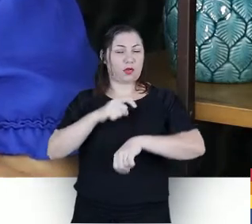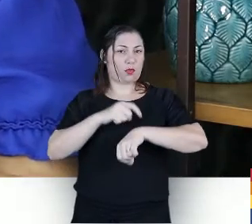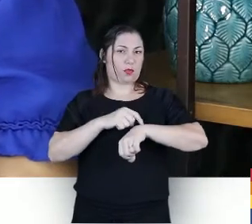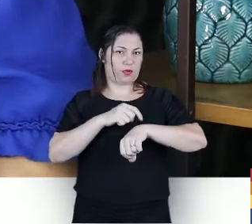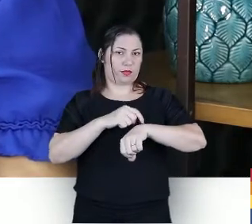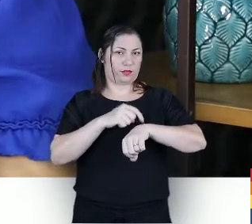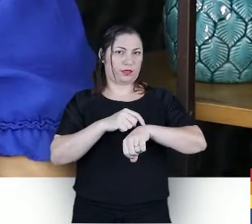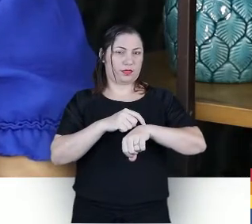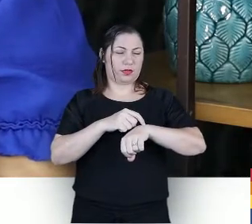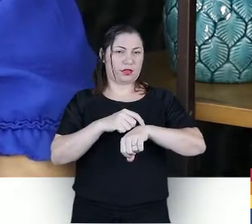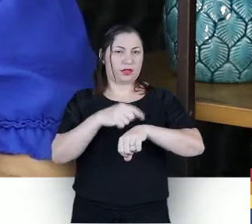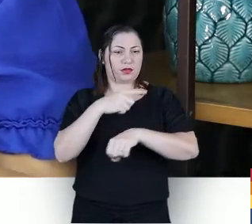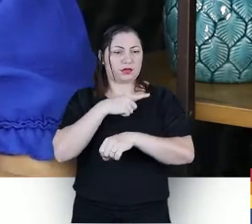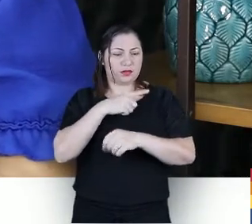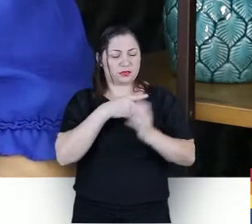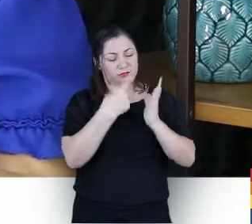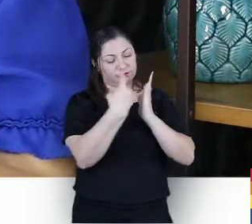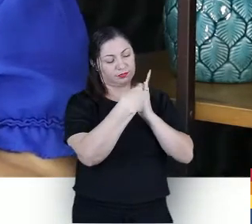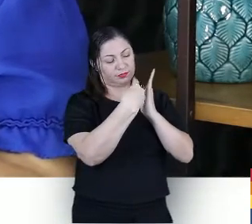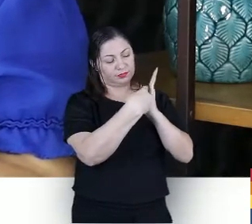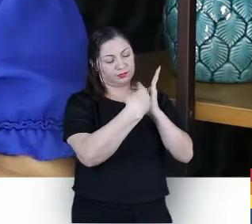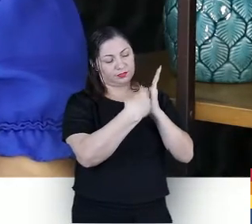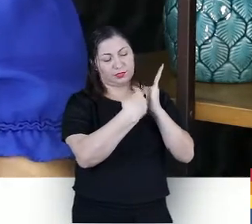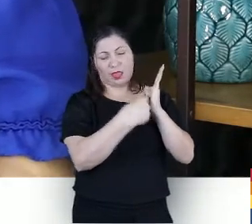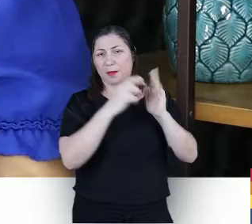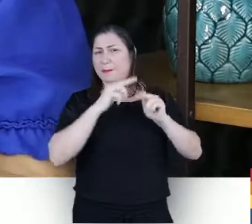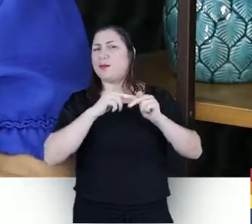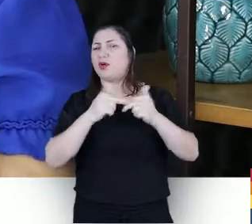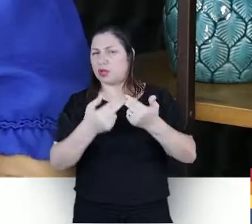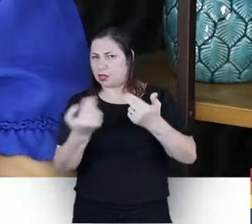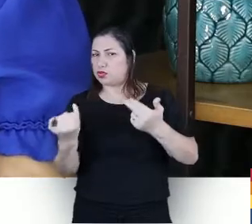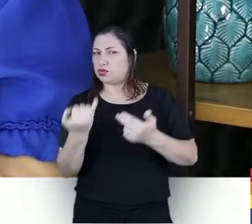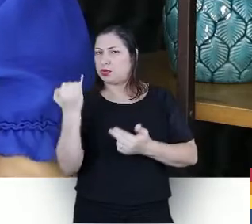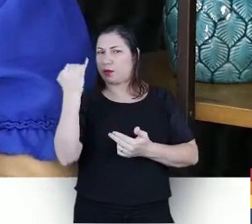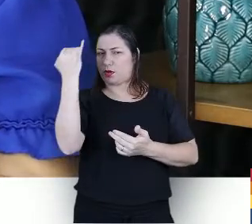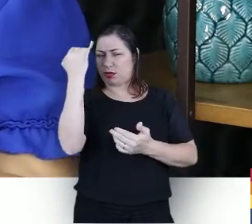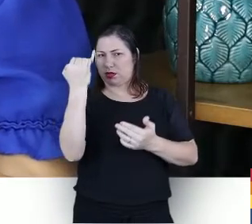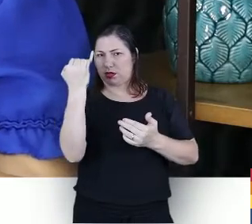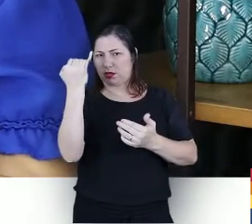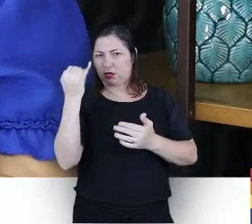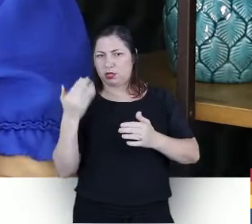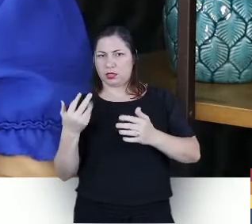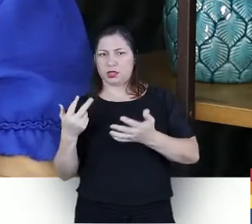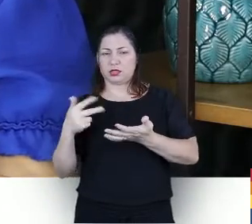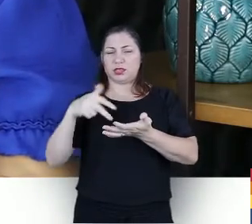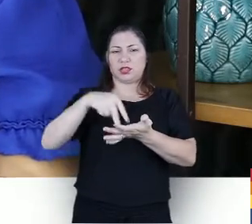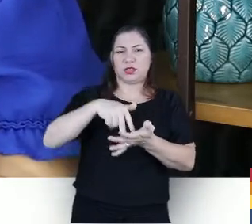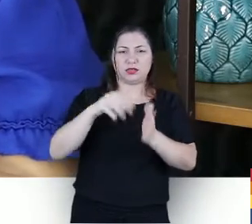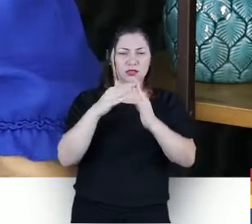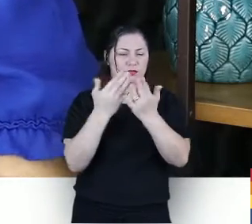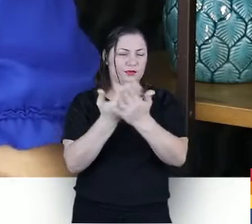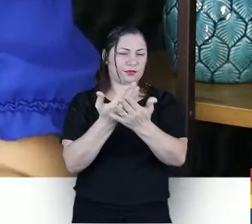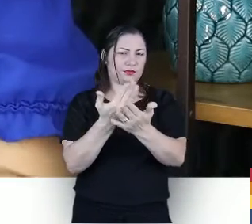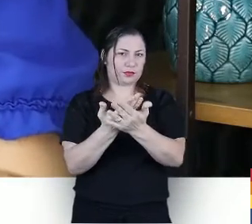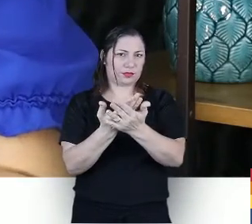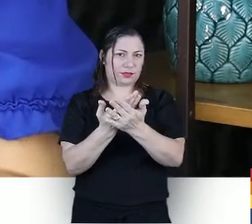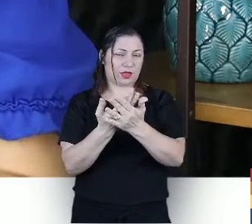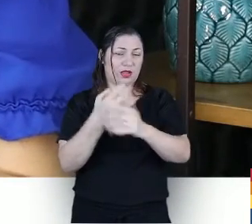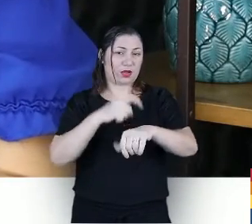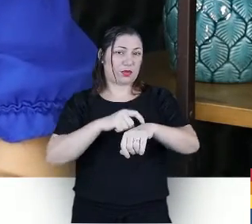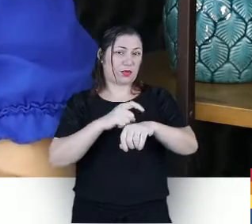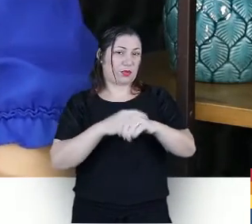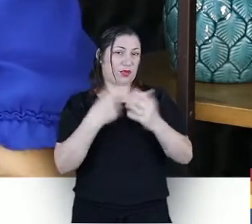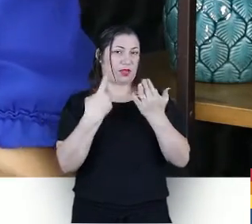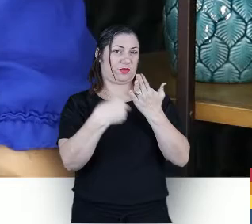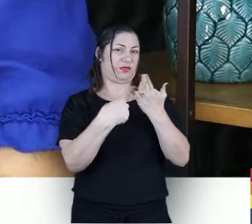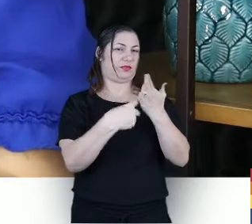planejamento de áreas. E também de conversar com os professores das outras áreas. E aí, antes